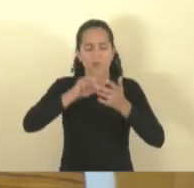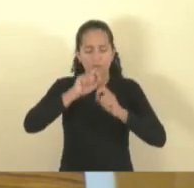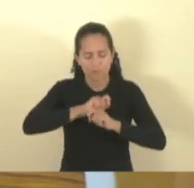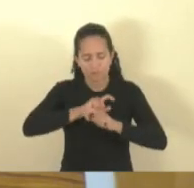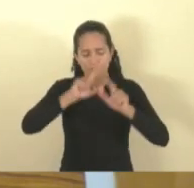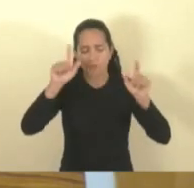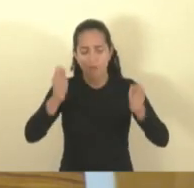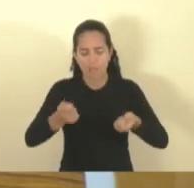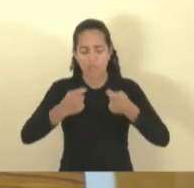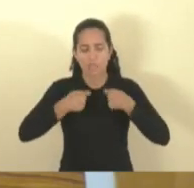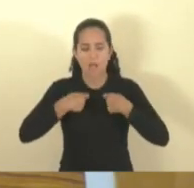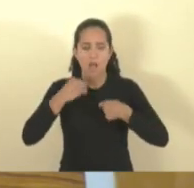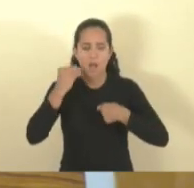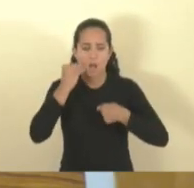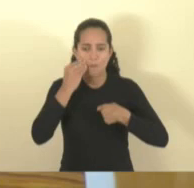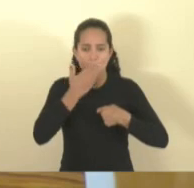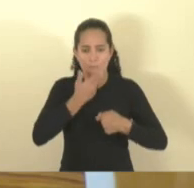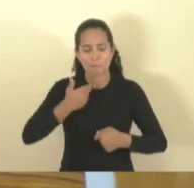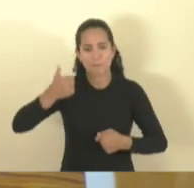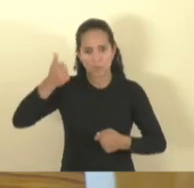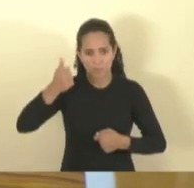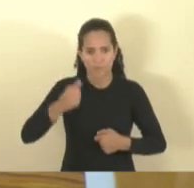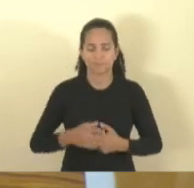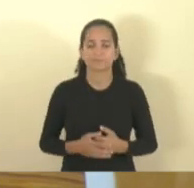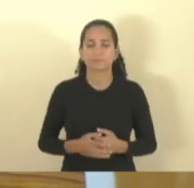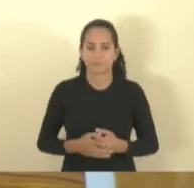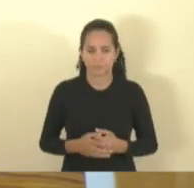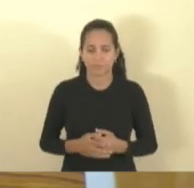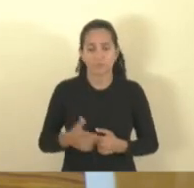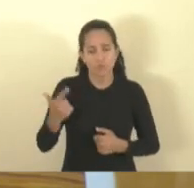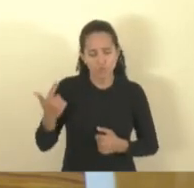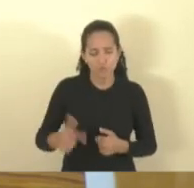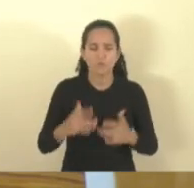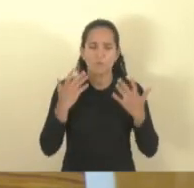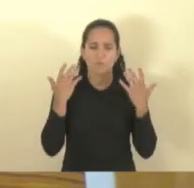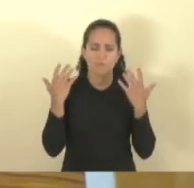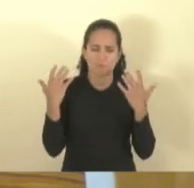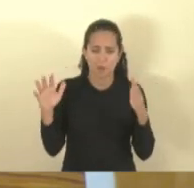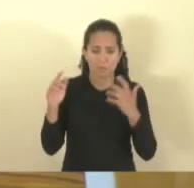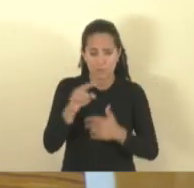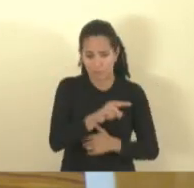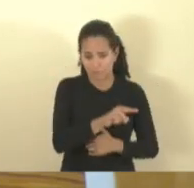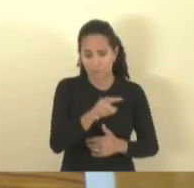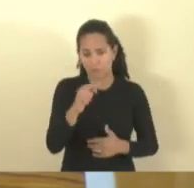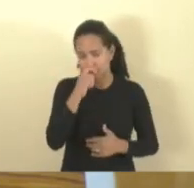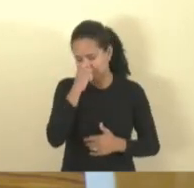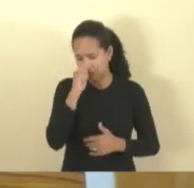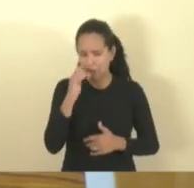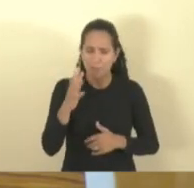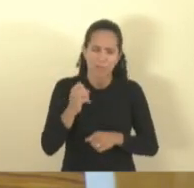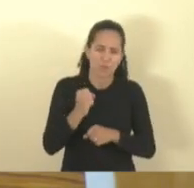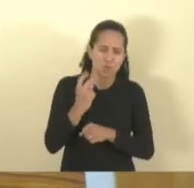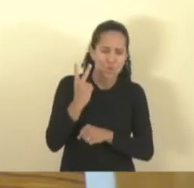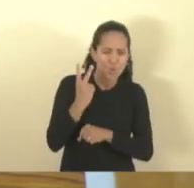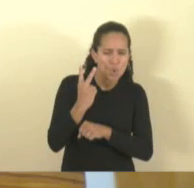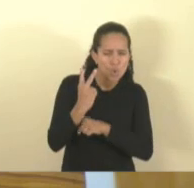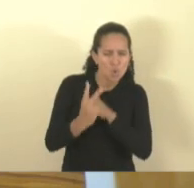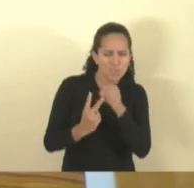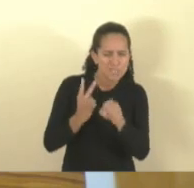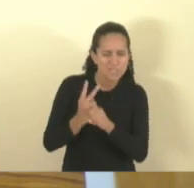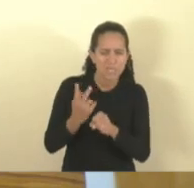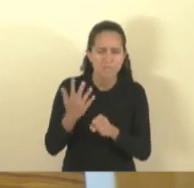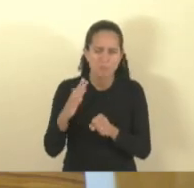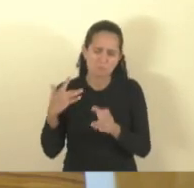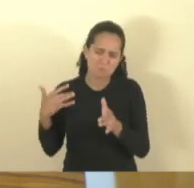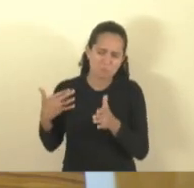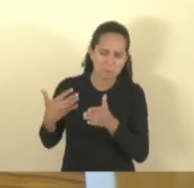aqui parabenizar mais uma vez vocês, e acho que tem uns 2 anos ou mais, eu falei